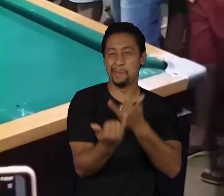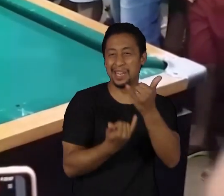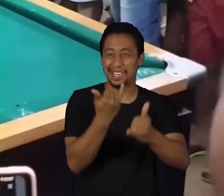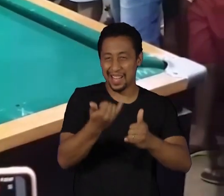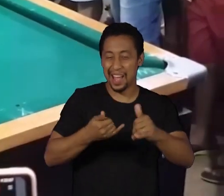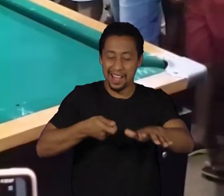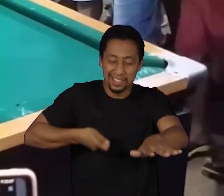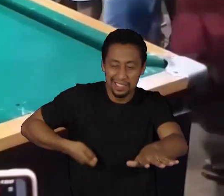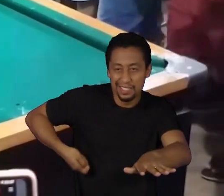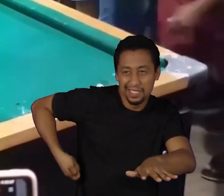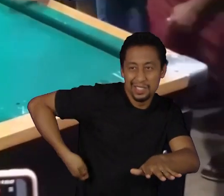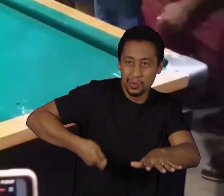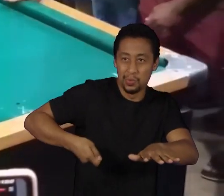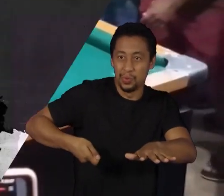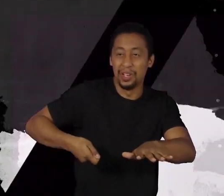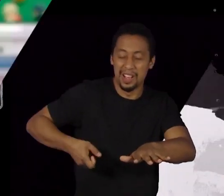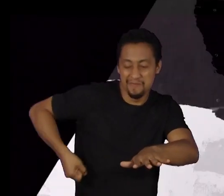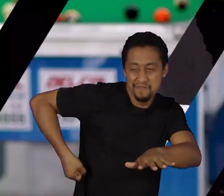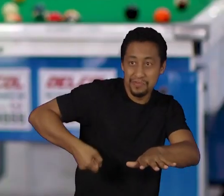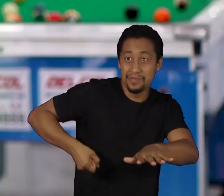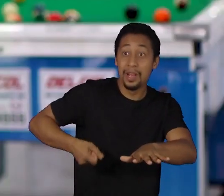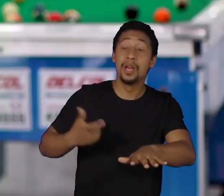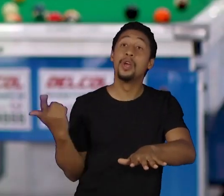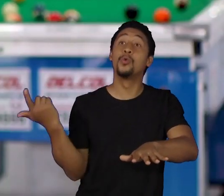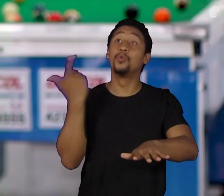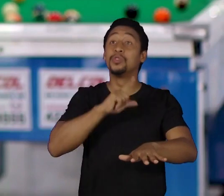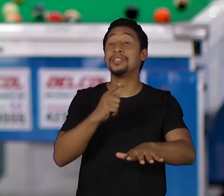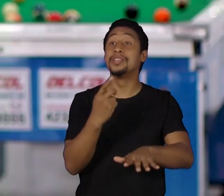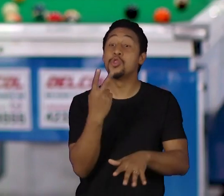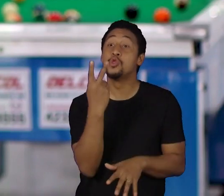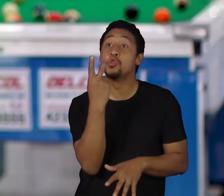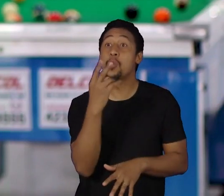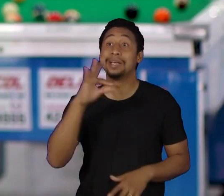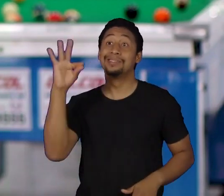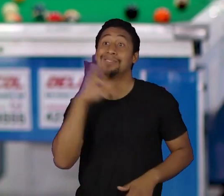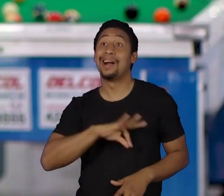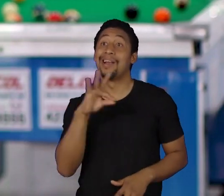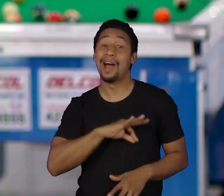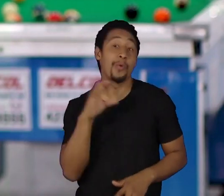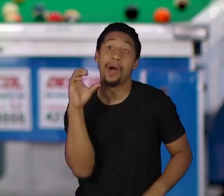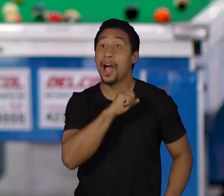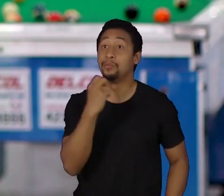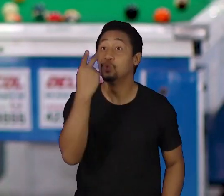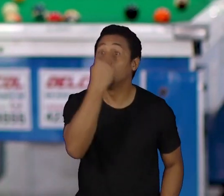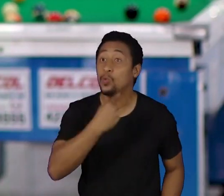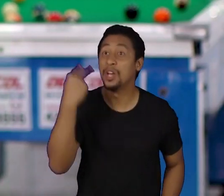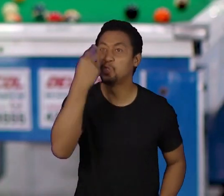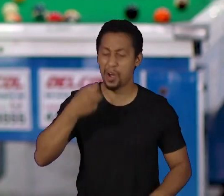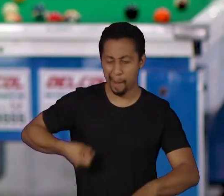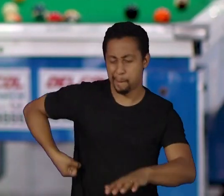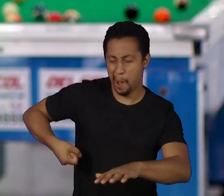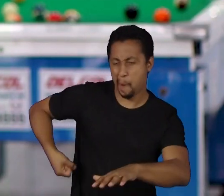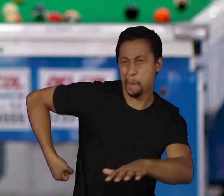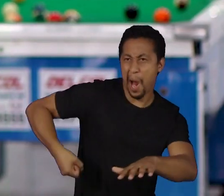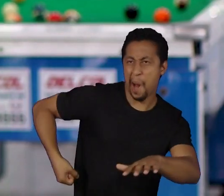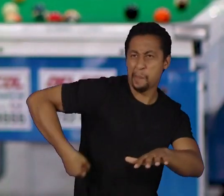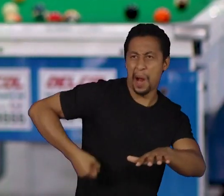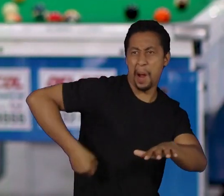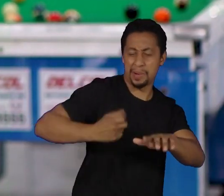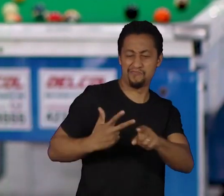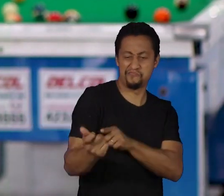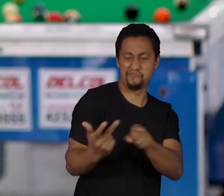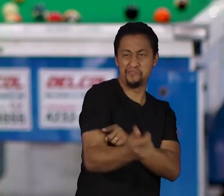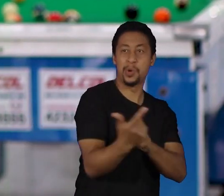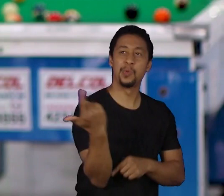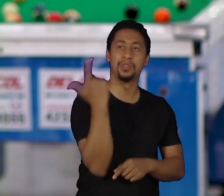ganhei 2 salários em 2 horas. Trabalhei mais 2 meses, aí ficou 3 meses que eu trabalhei,